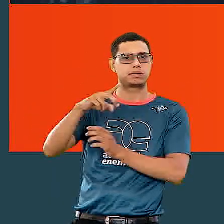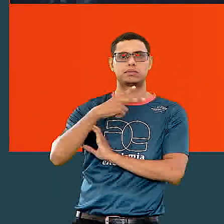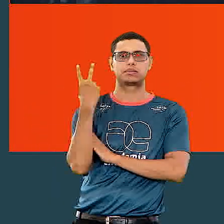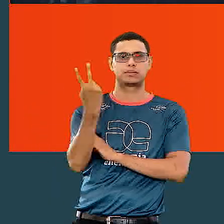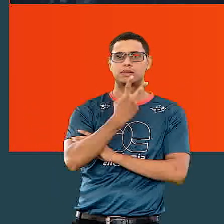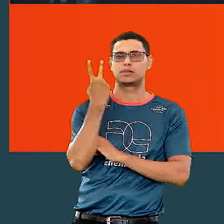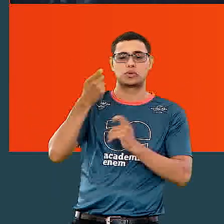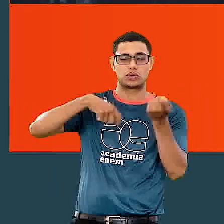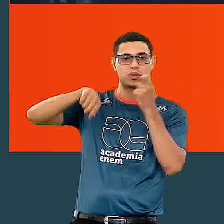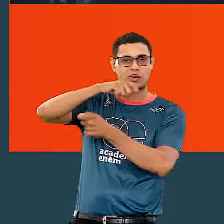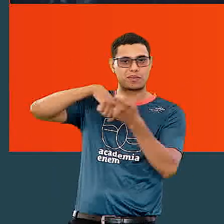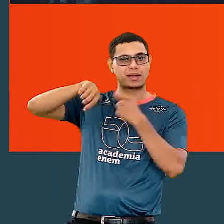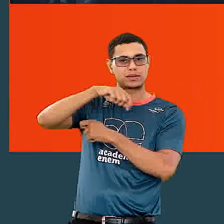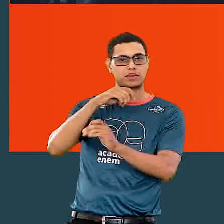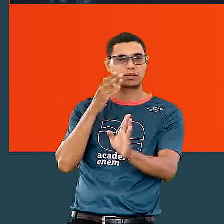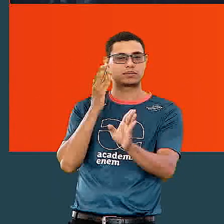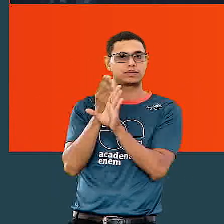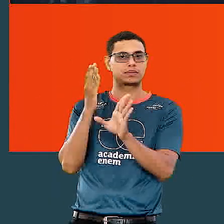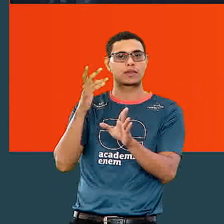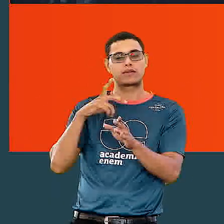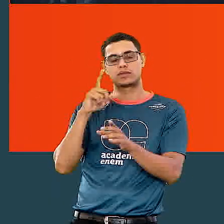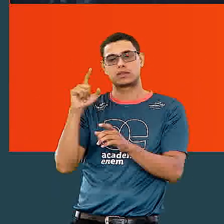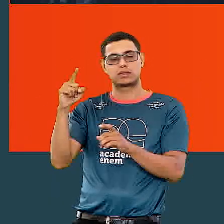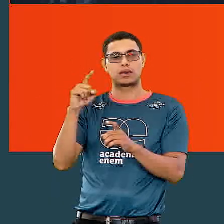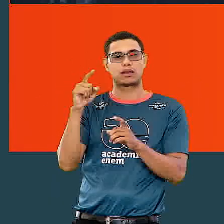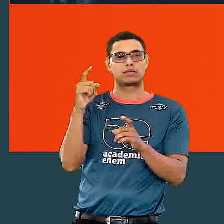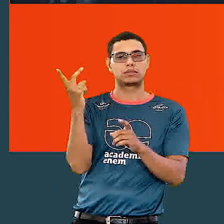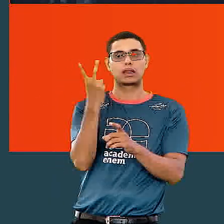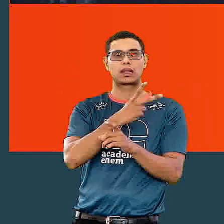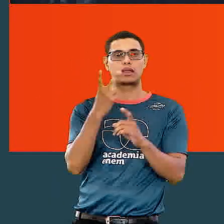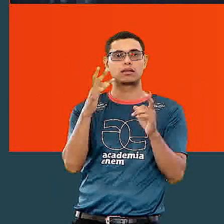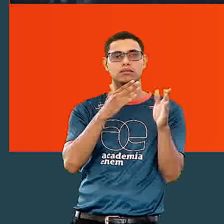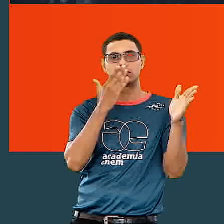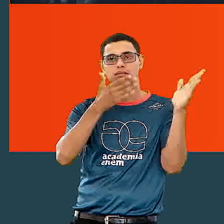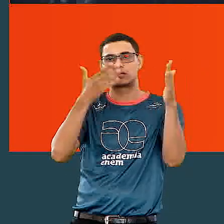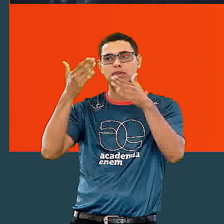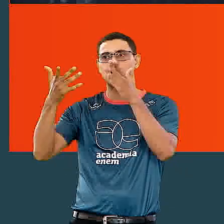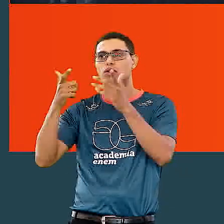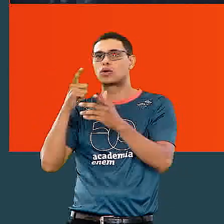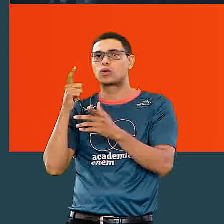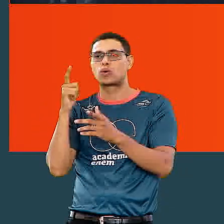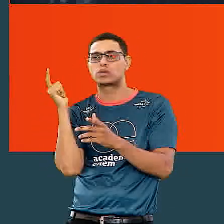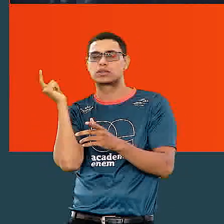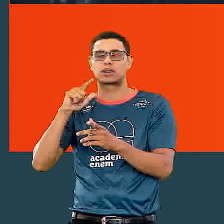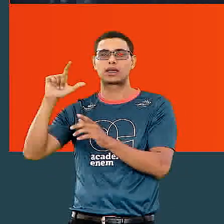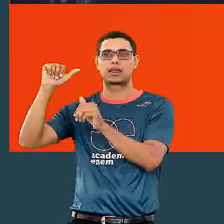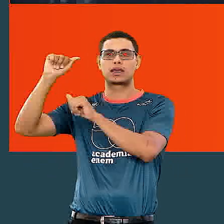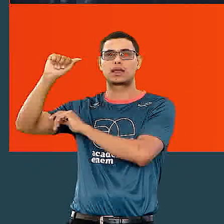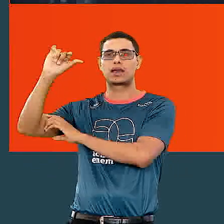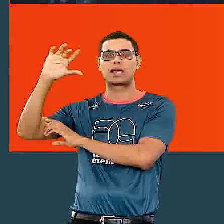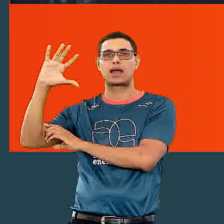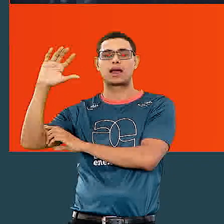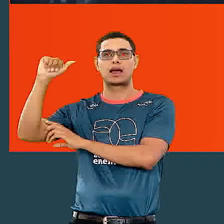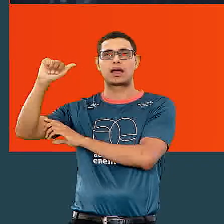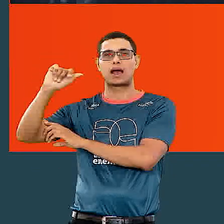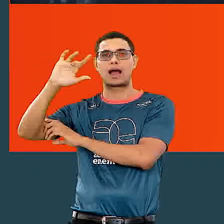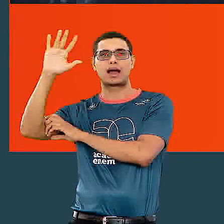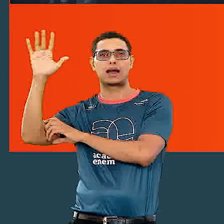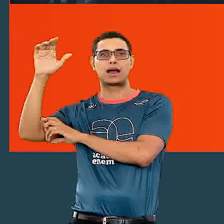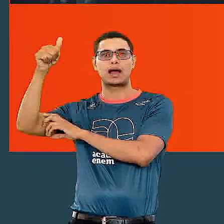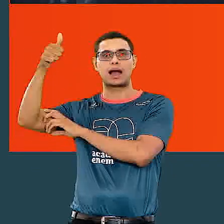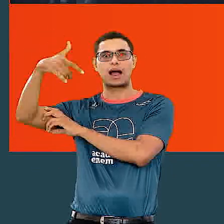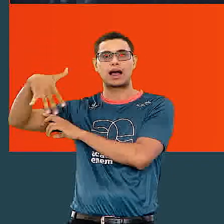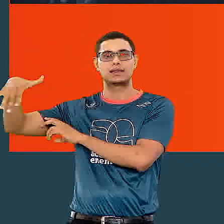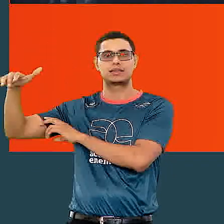fazer comércio. Porque na hora que você sai do Mediterrâneo, você consegue fazer comércio direto com a Ásia. Muito mais rápido e muito